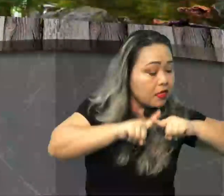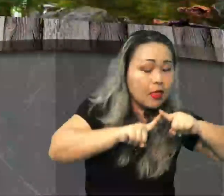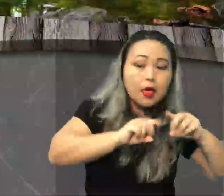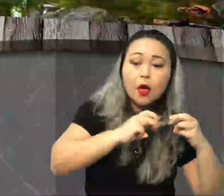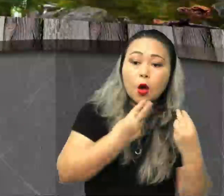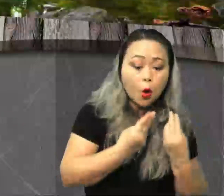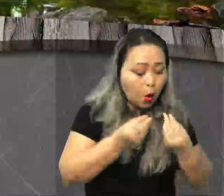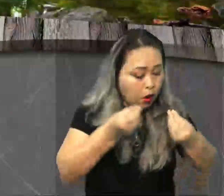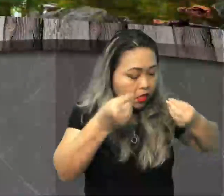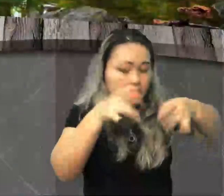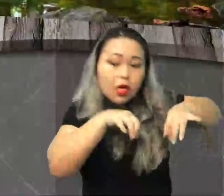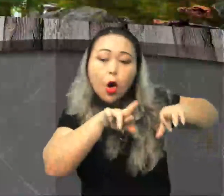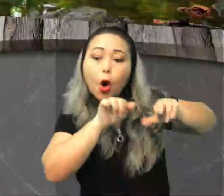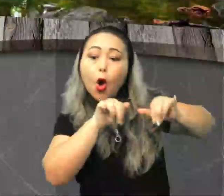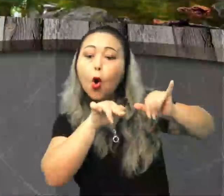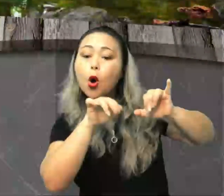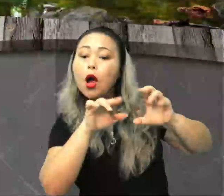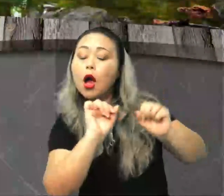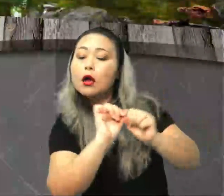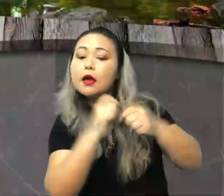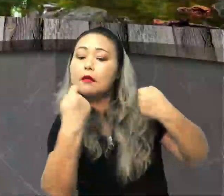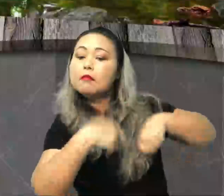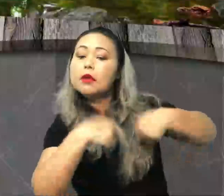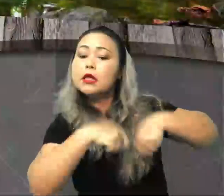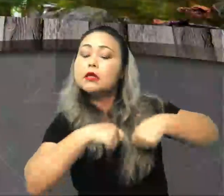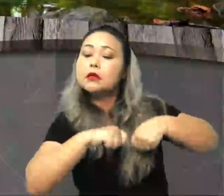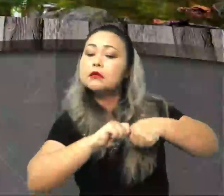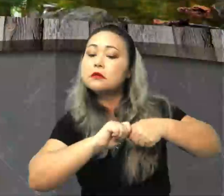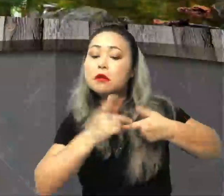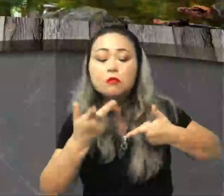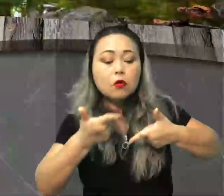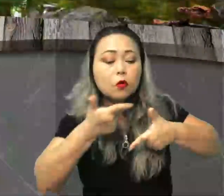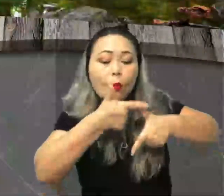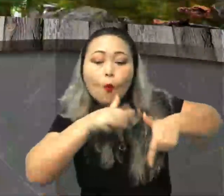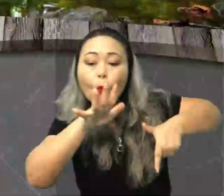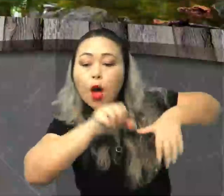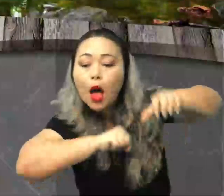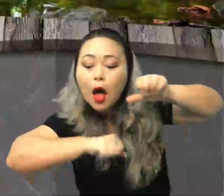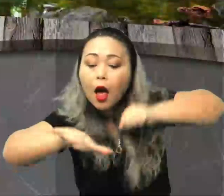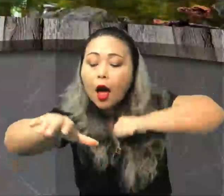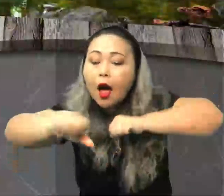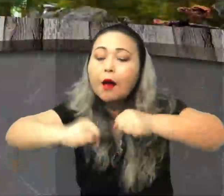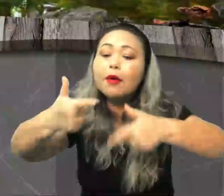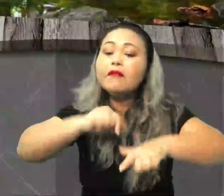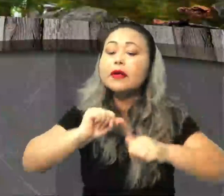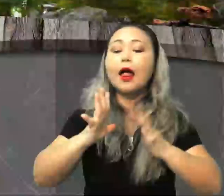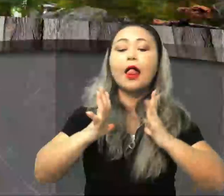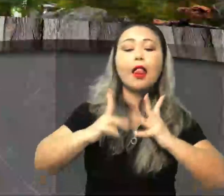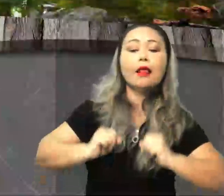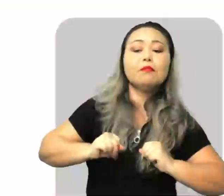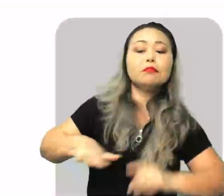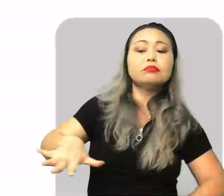matéria orgânica, tá bom? Que precisa sair, fazer a limpeza ali daquele ambiente.